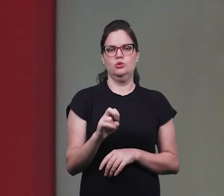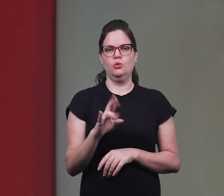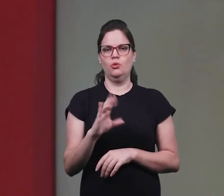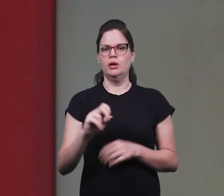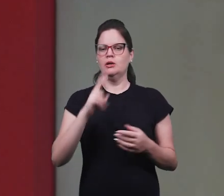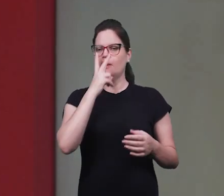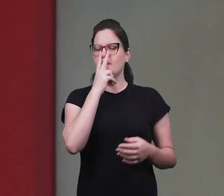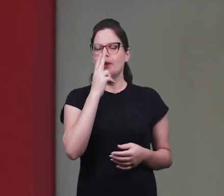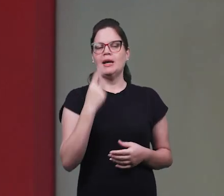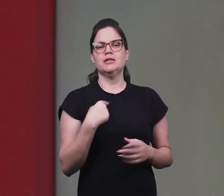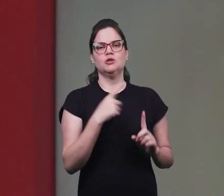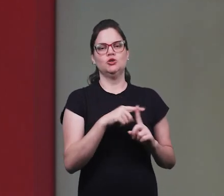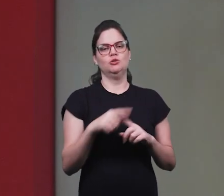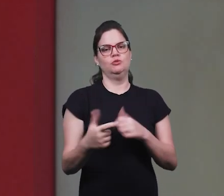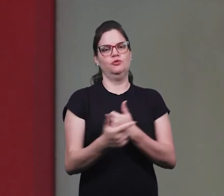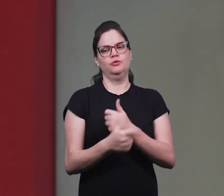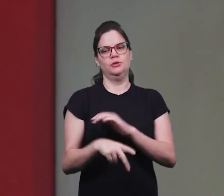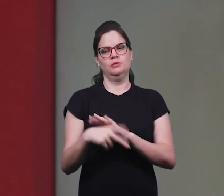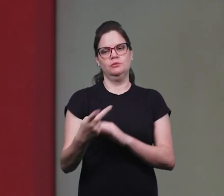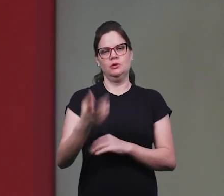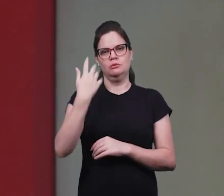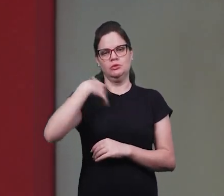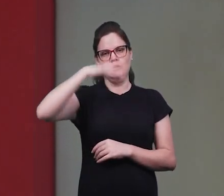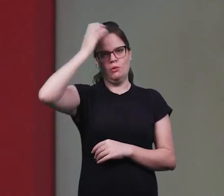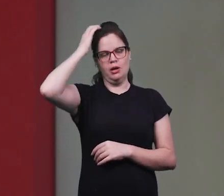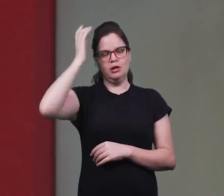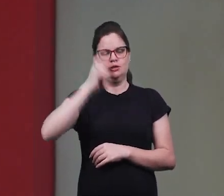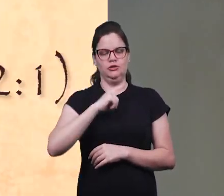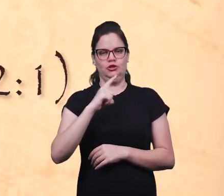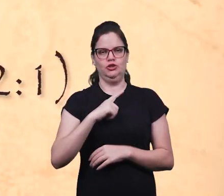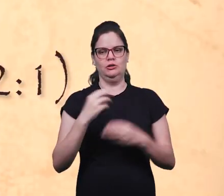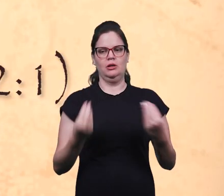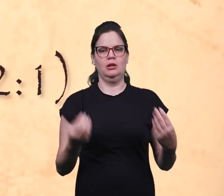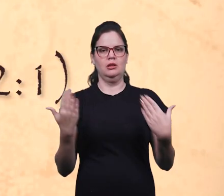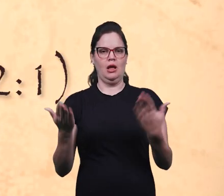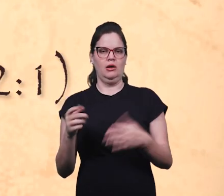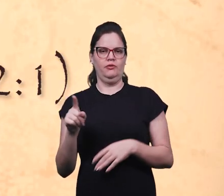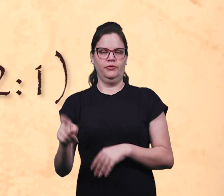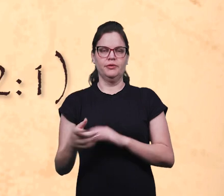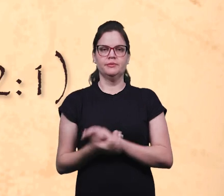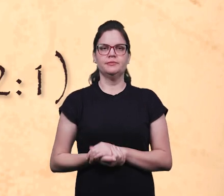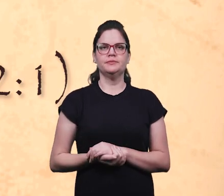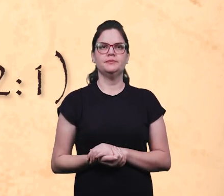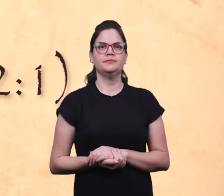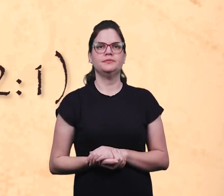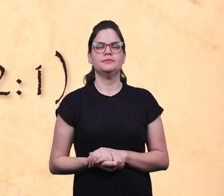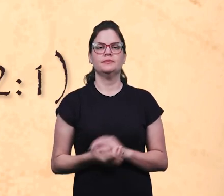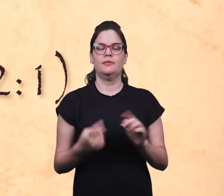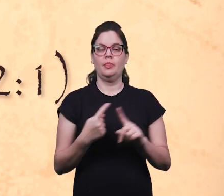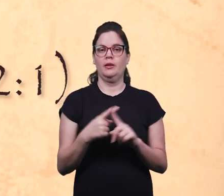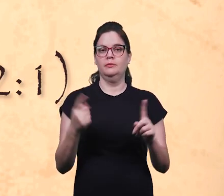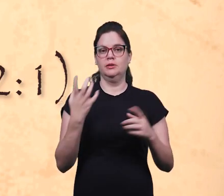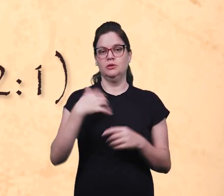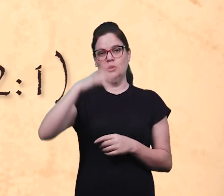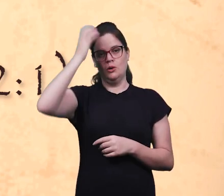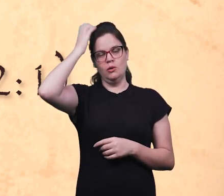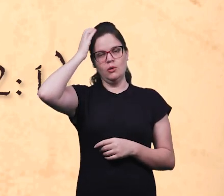Título real que os monarcas persas recebiam. Mas há o consenso de que o rei